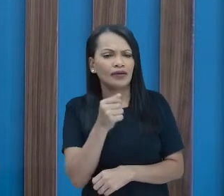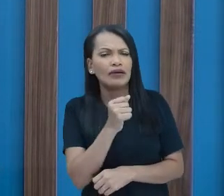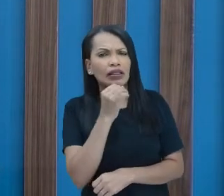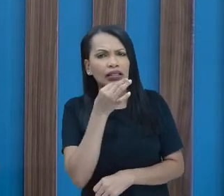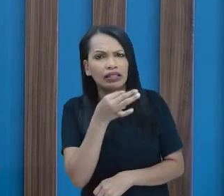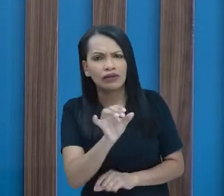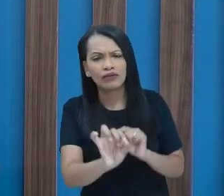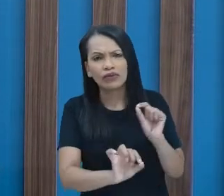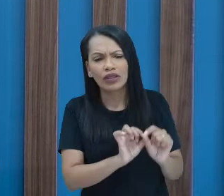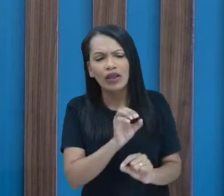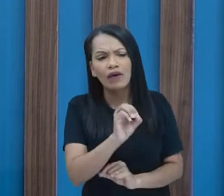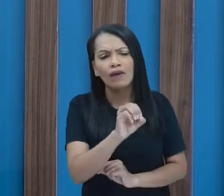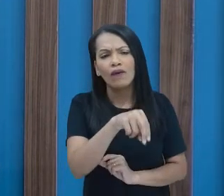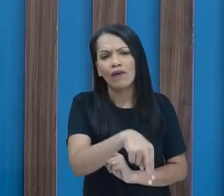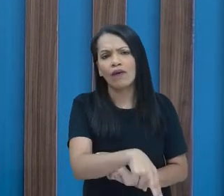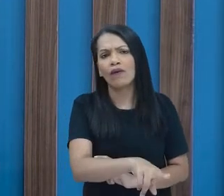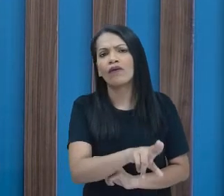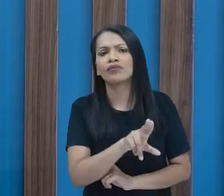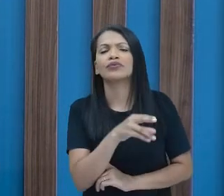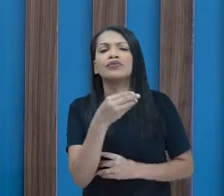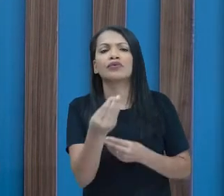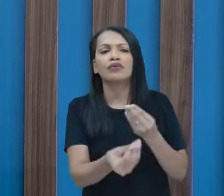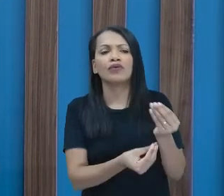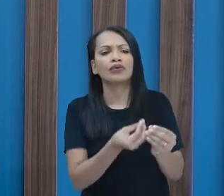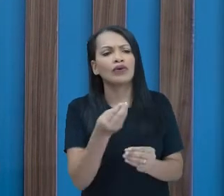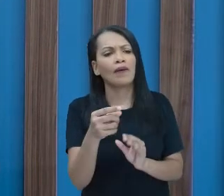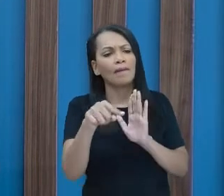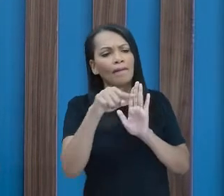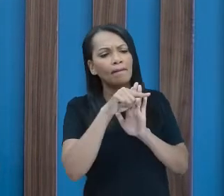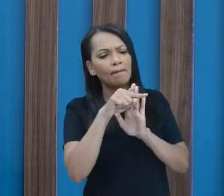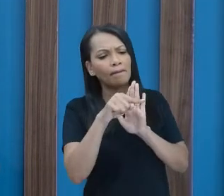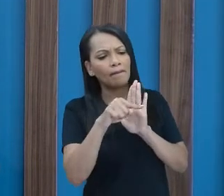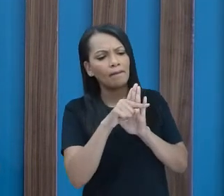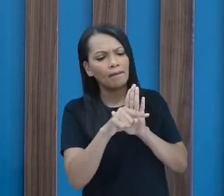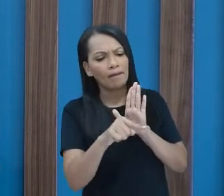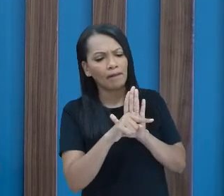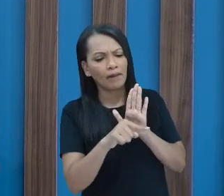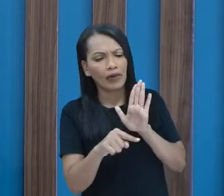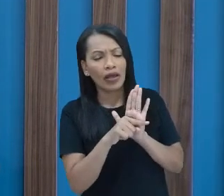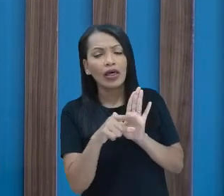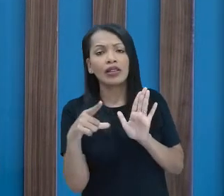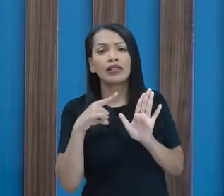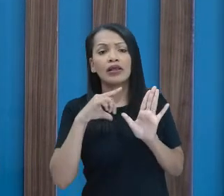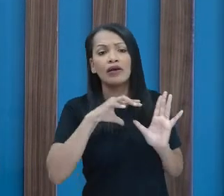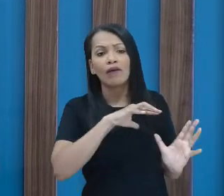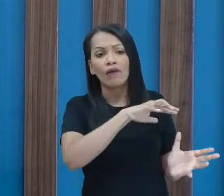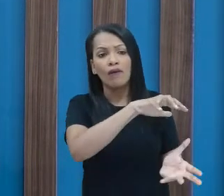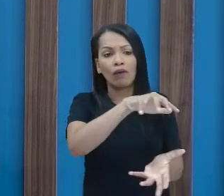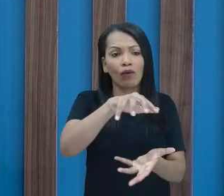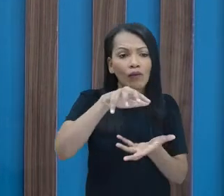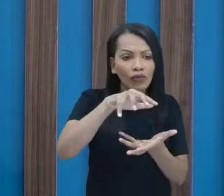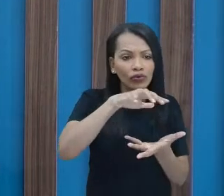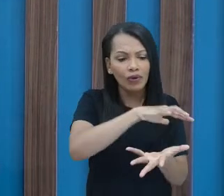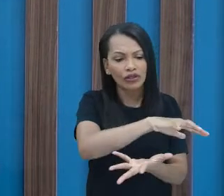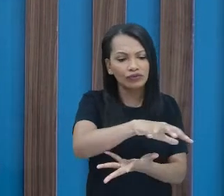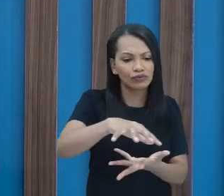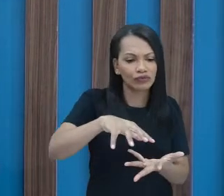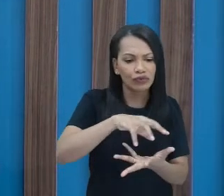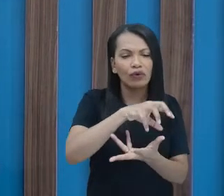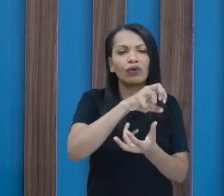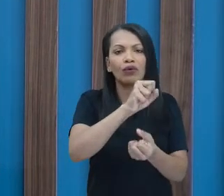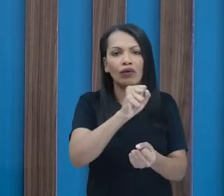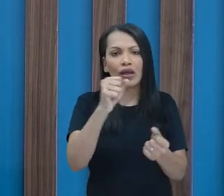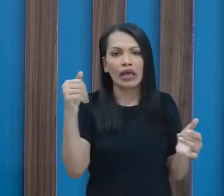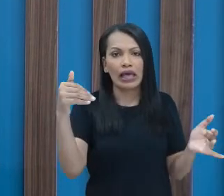das Nações Unidas, quando eles planejaram, né, e pretendem ter um mundo mais sustentável